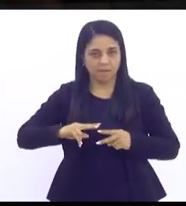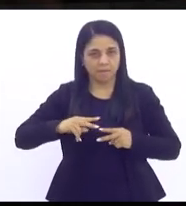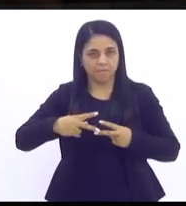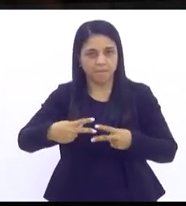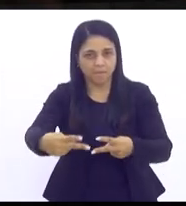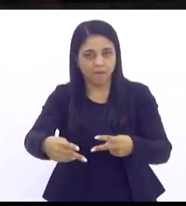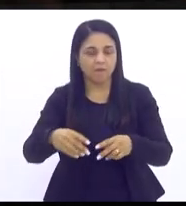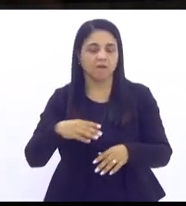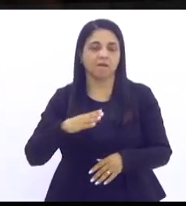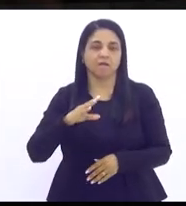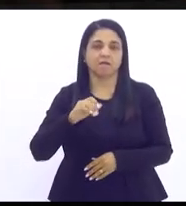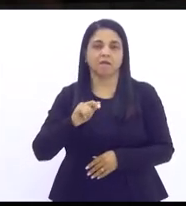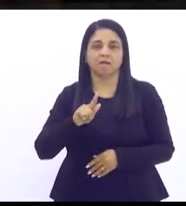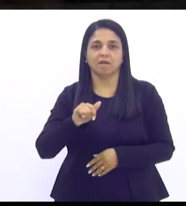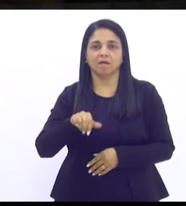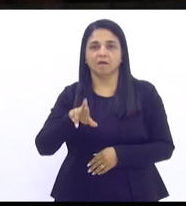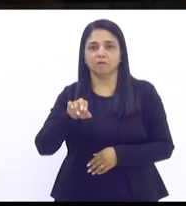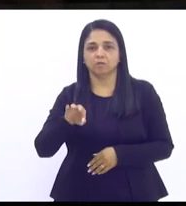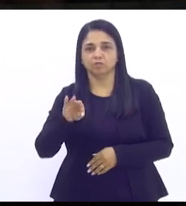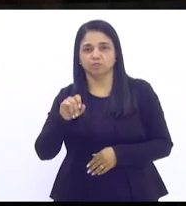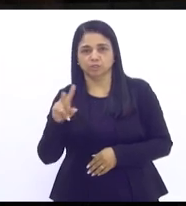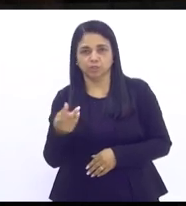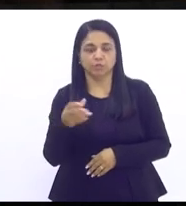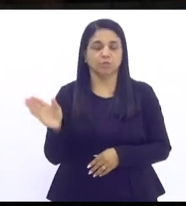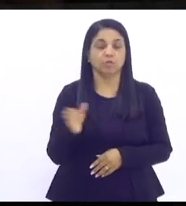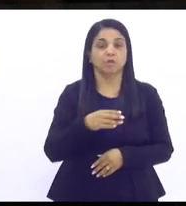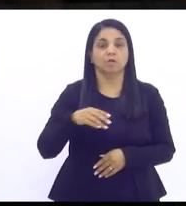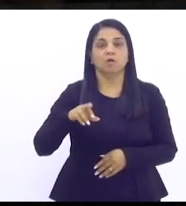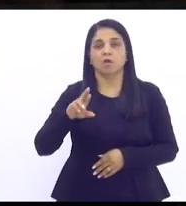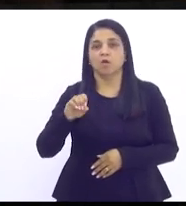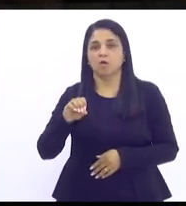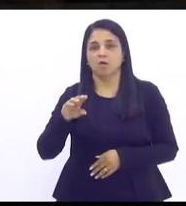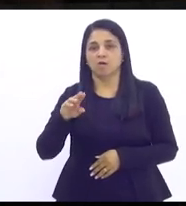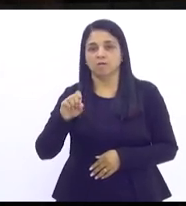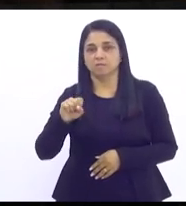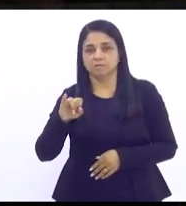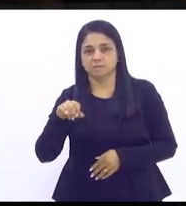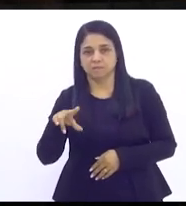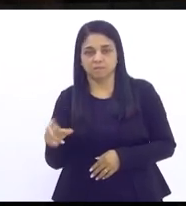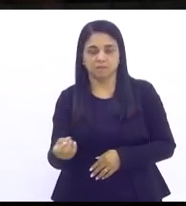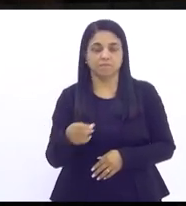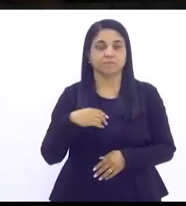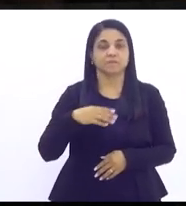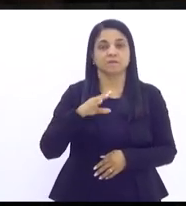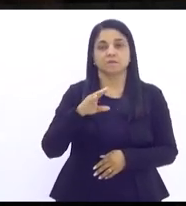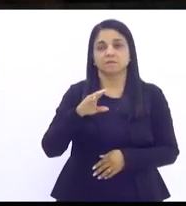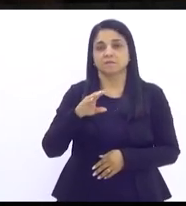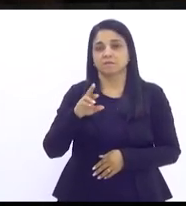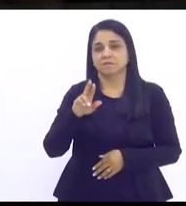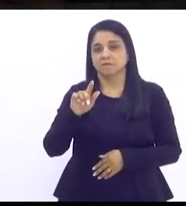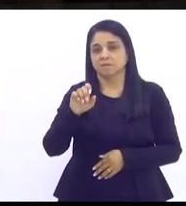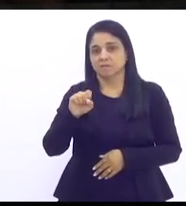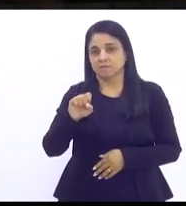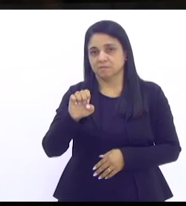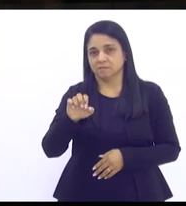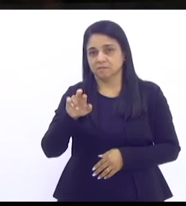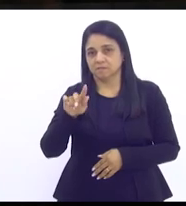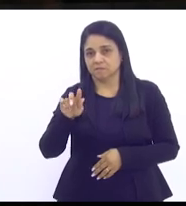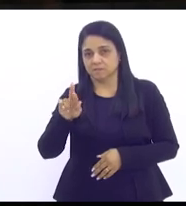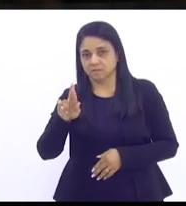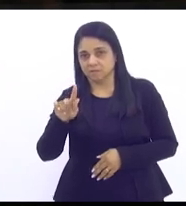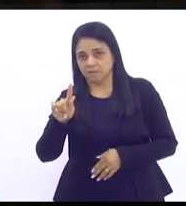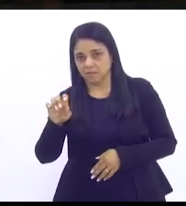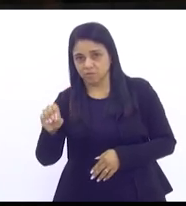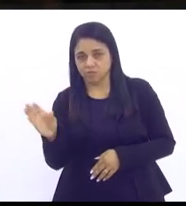Garotinho, governo Rosinha, governo Sérgio Cabral, governo Pezão, né? Sendo que o último